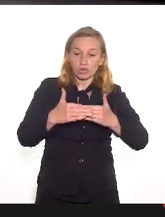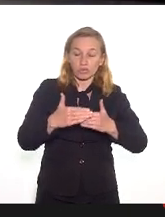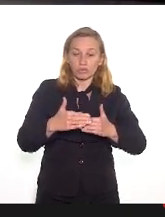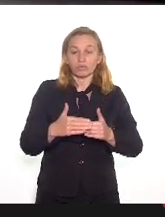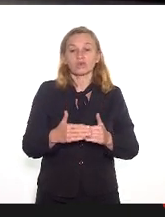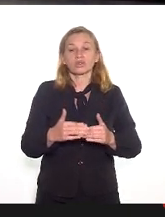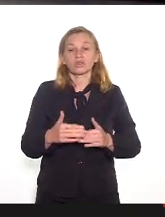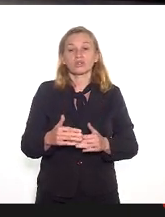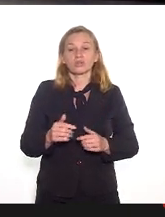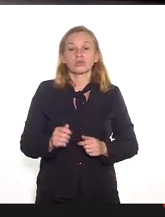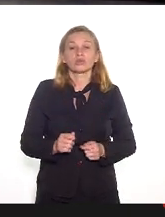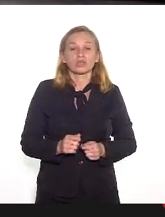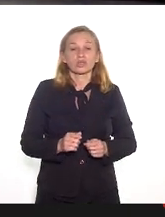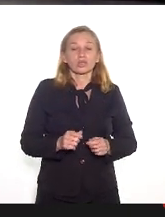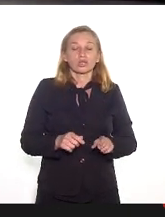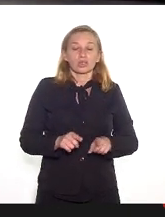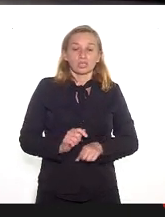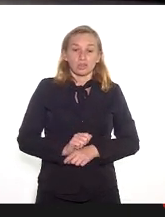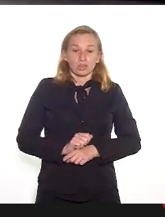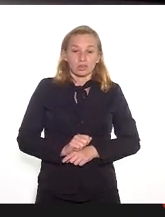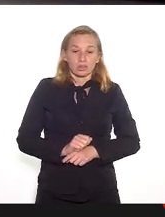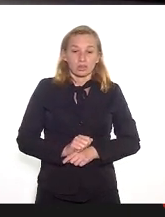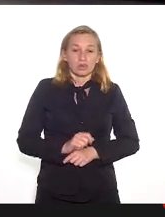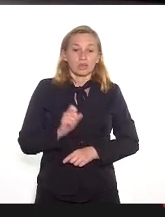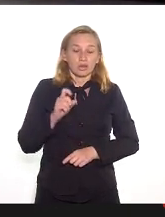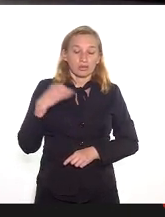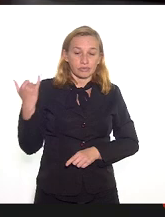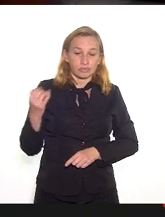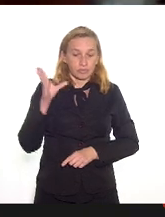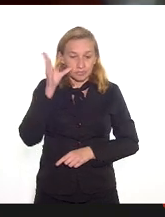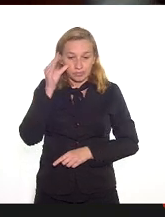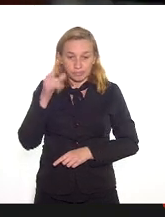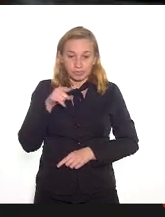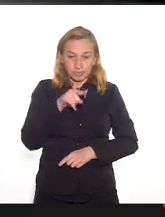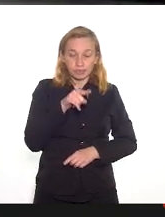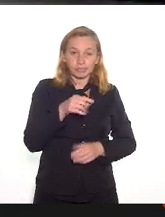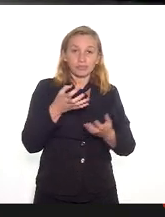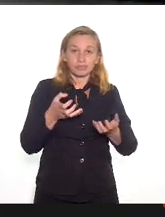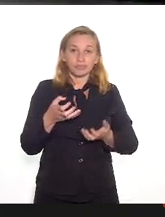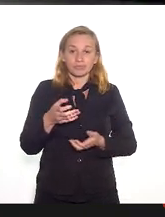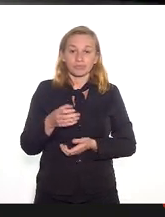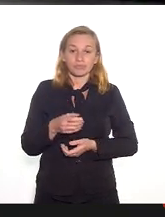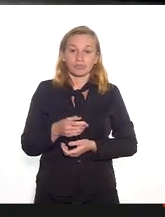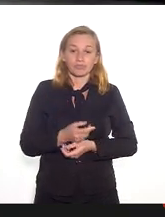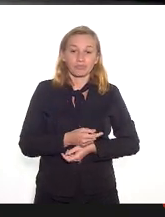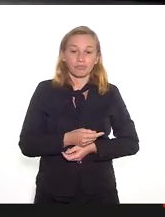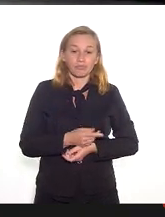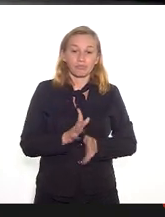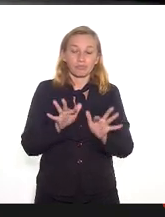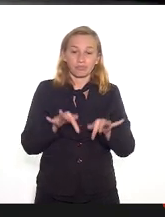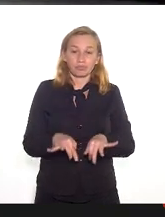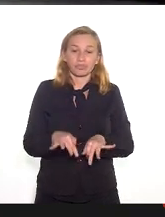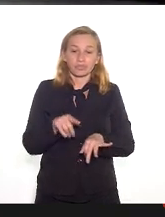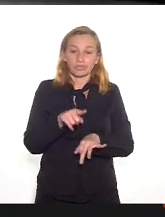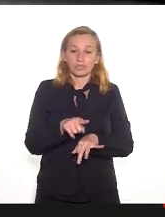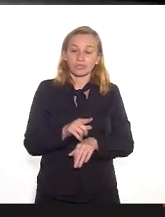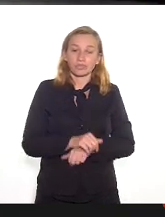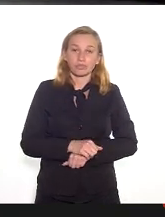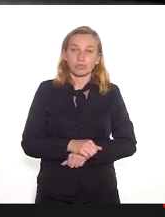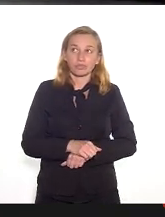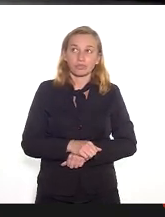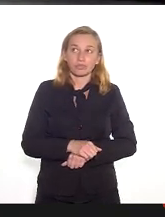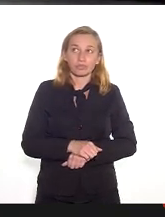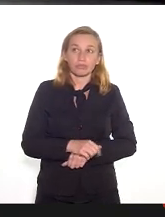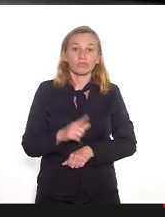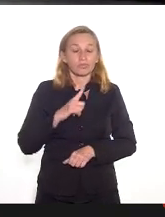essa questão do descomissionamento, né, ela é muito interessante aqui. Eu queria já participar, finalizando aqui a fala, nós